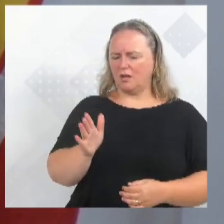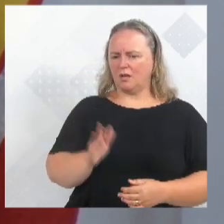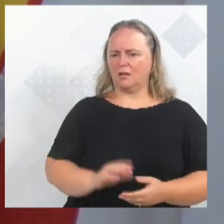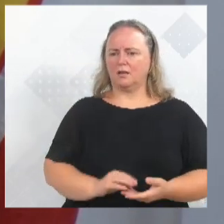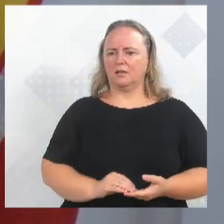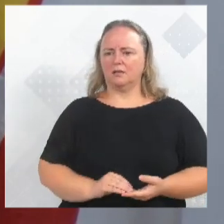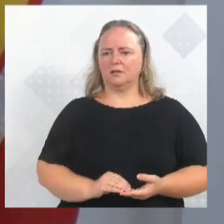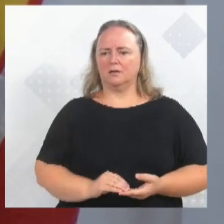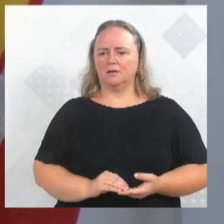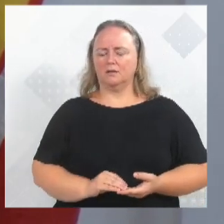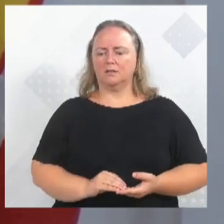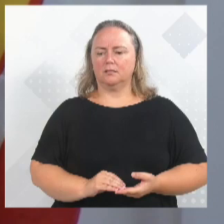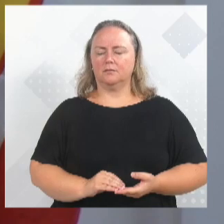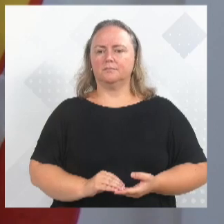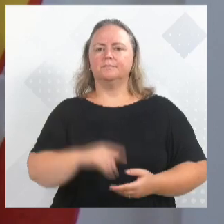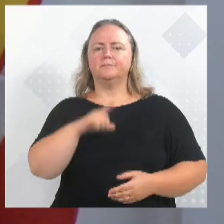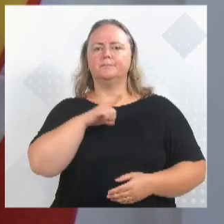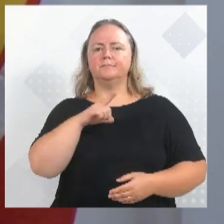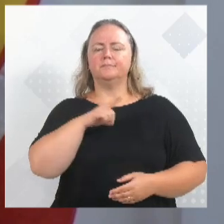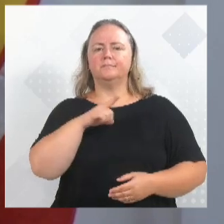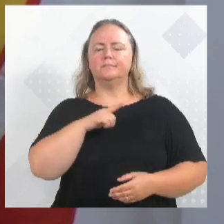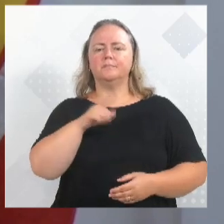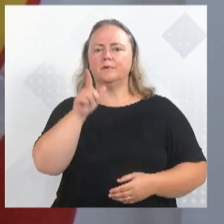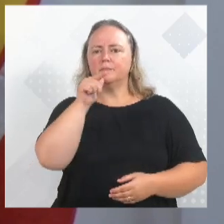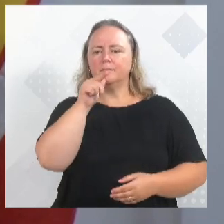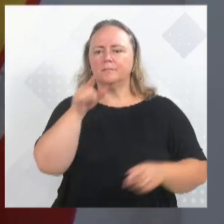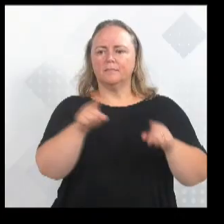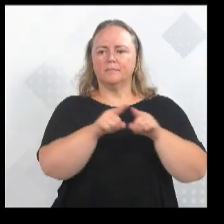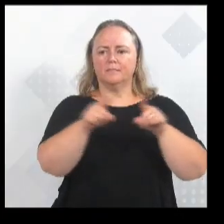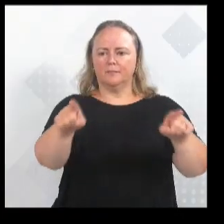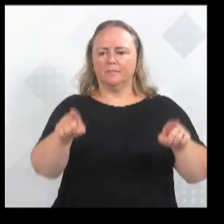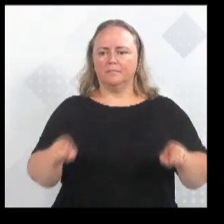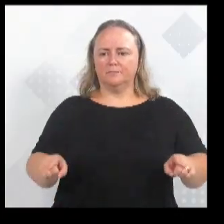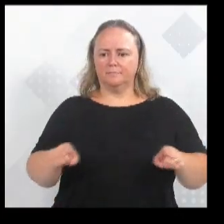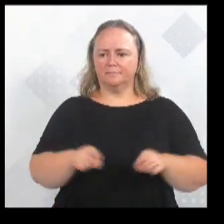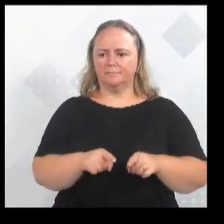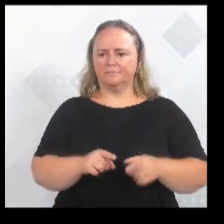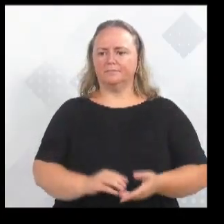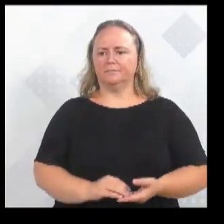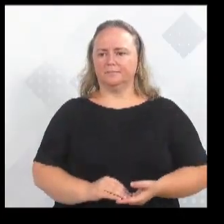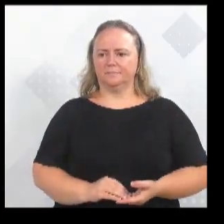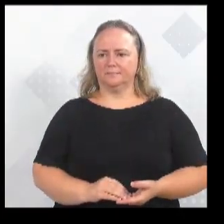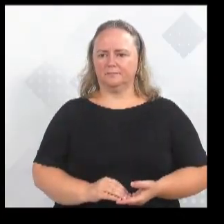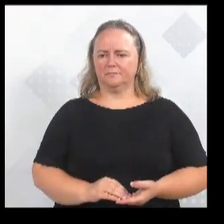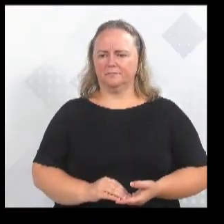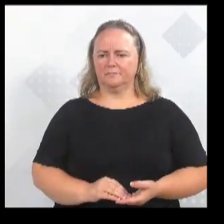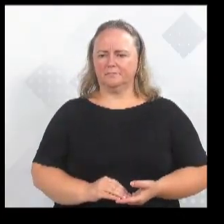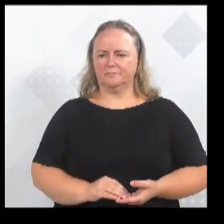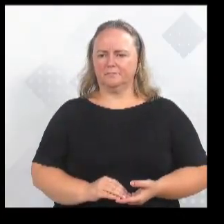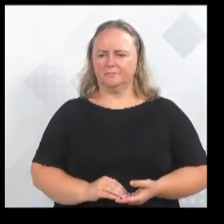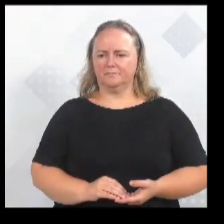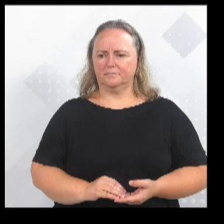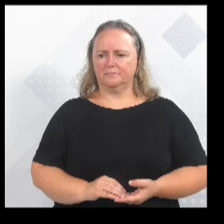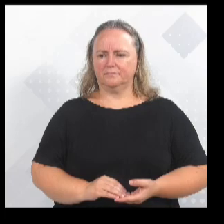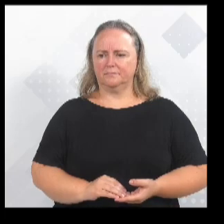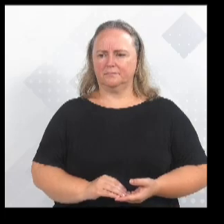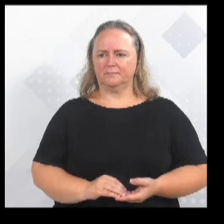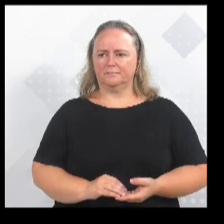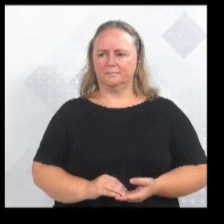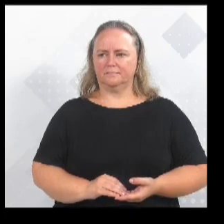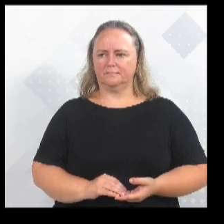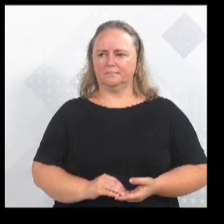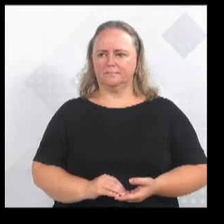inclusive de de alguma de uma piscina até com larvas nós temos Olha só olha